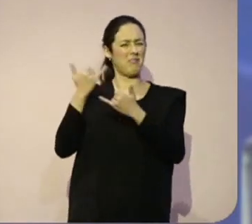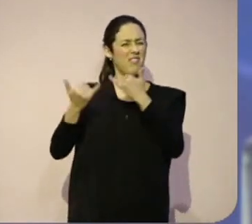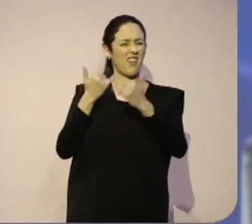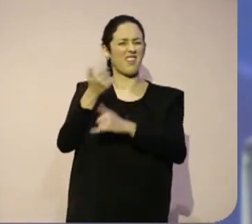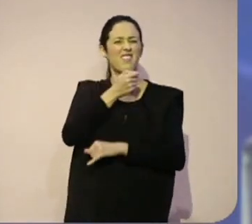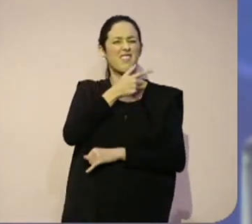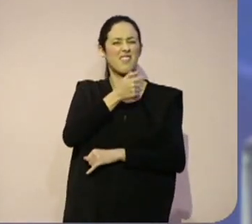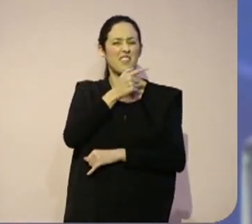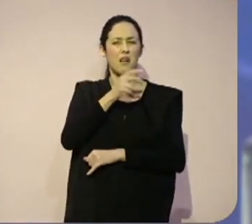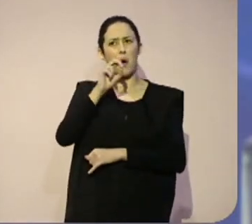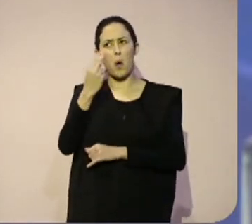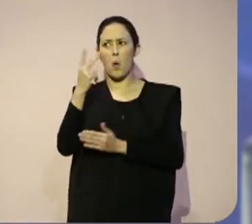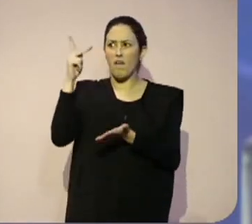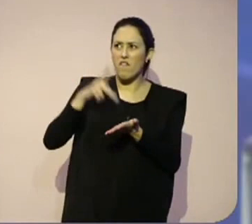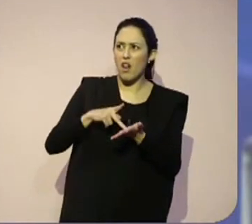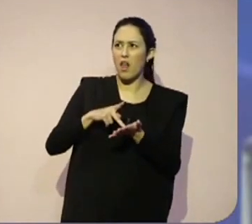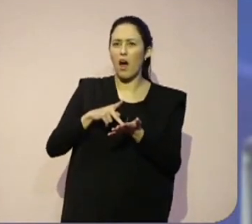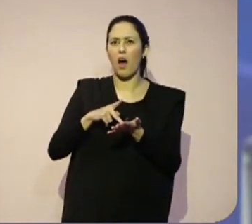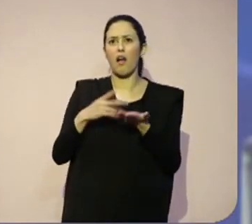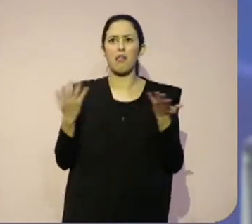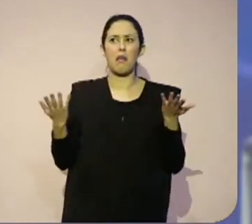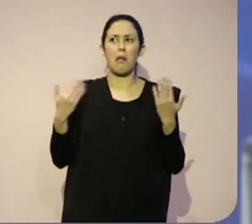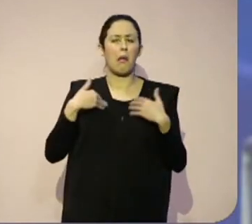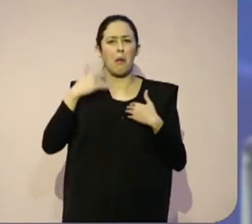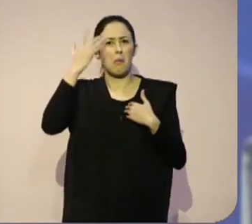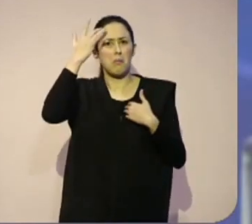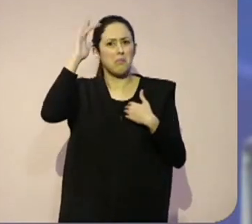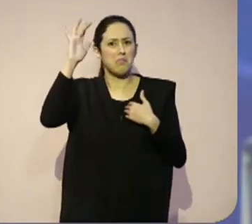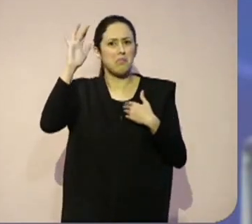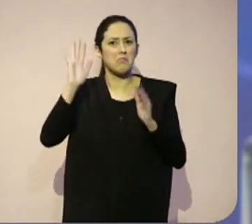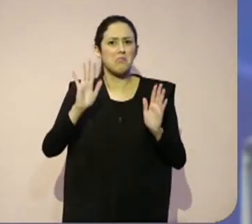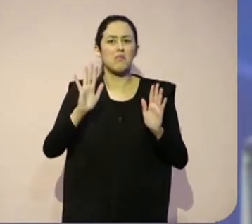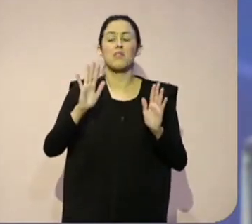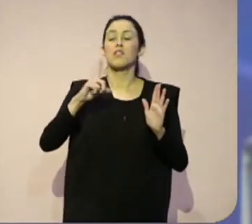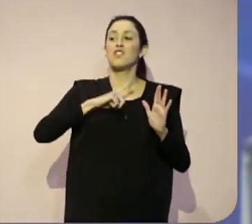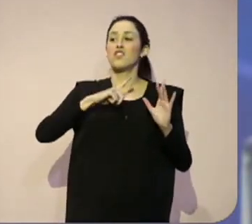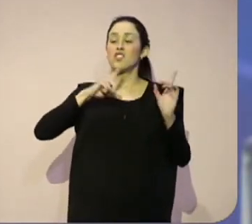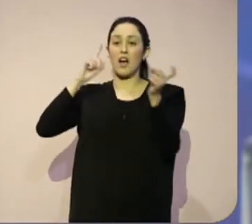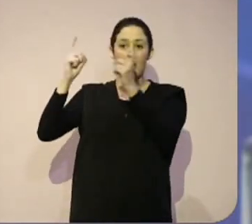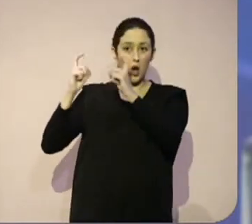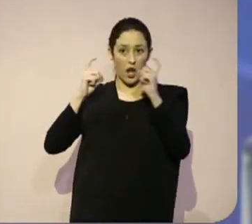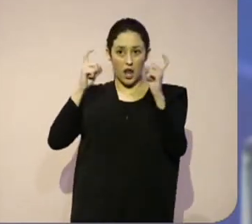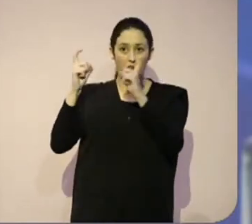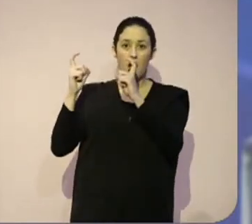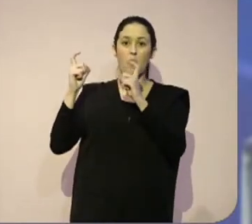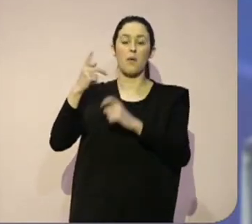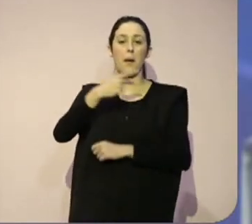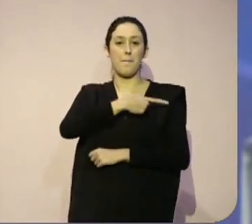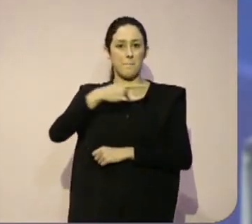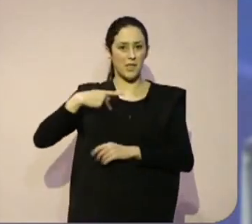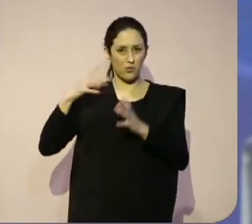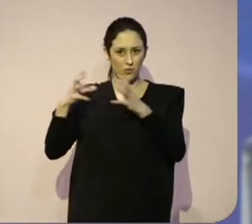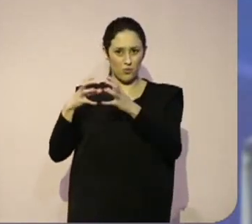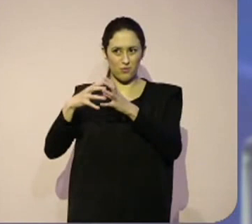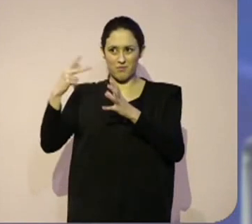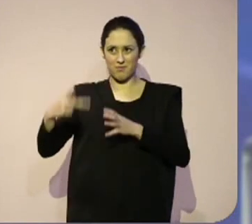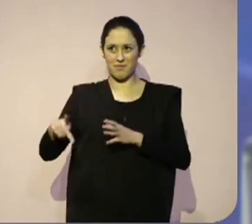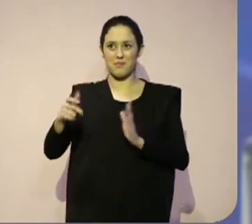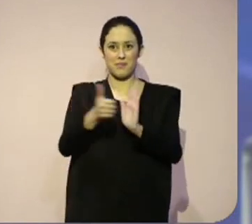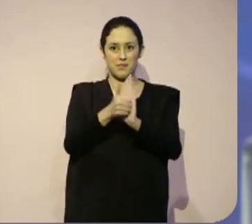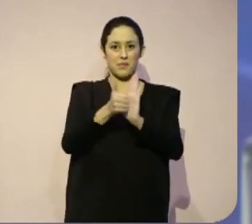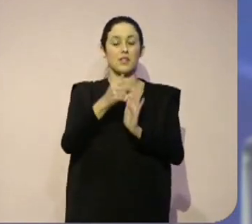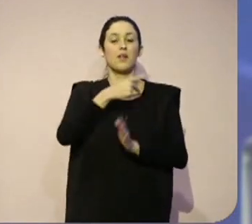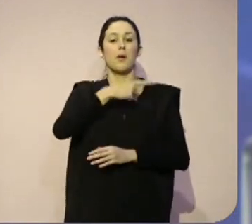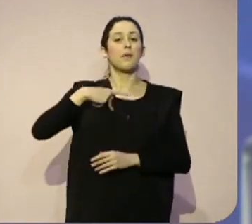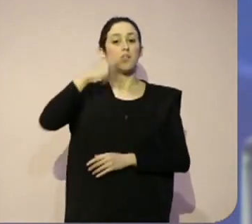brincadeira, se era uma verdade, ou se estavam brincando com uma verdade, mas a gente estava numa reunião dos pastores aqui, e o pastor Pascoal